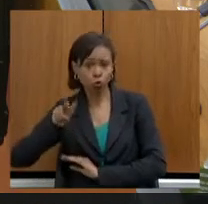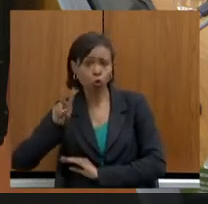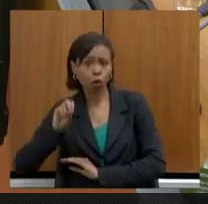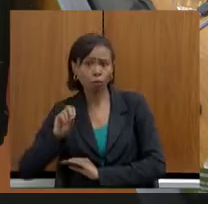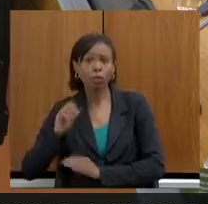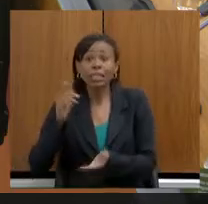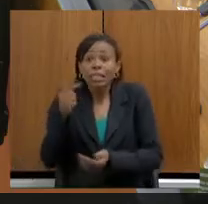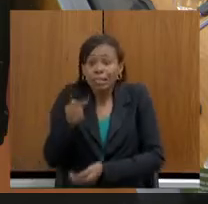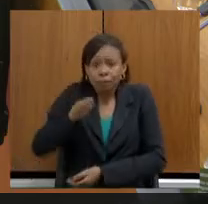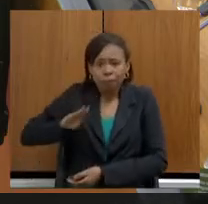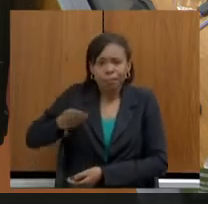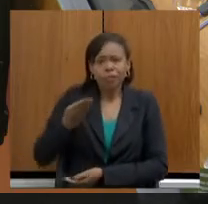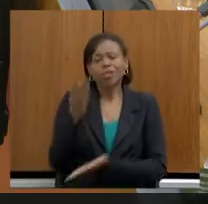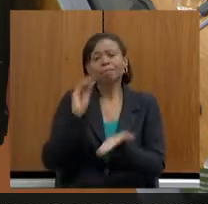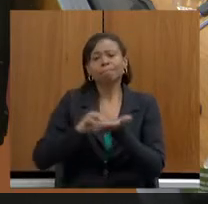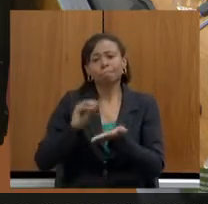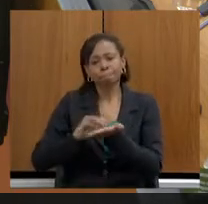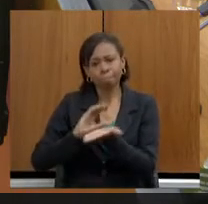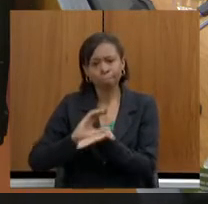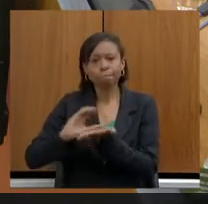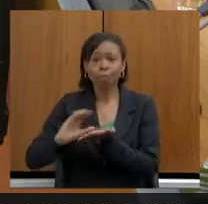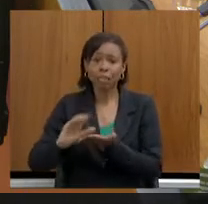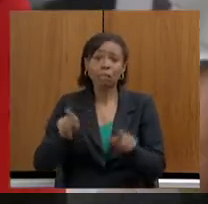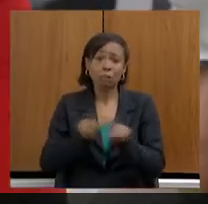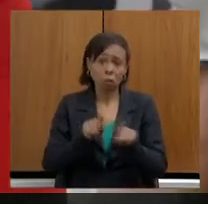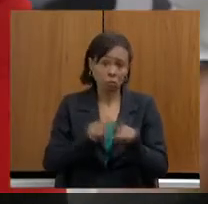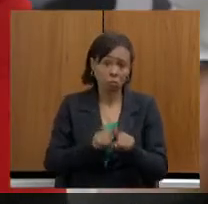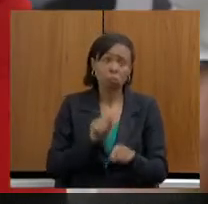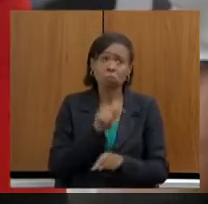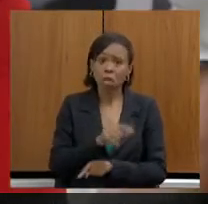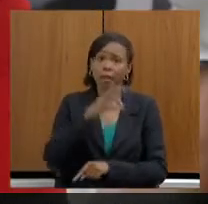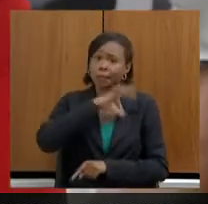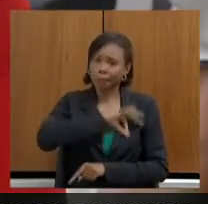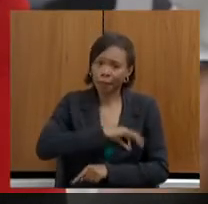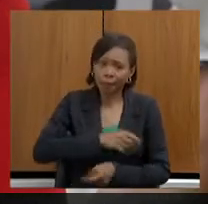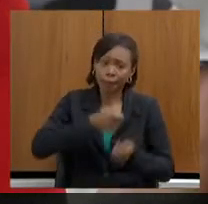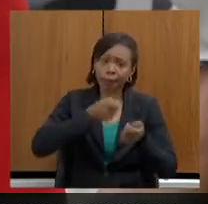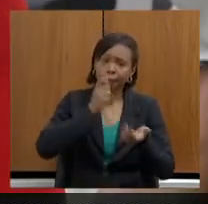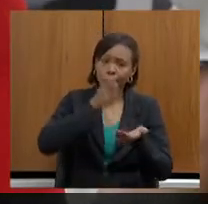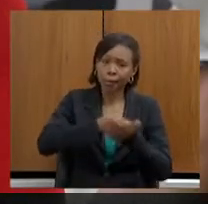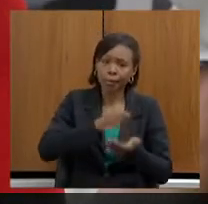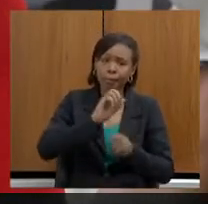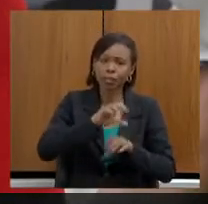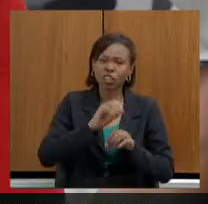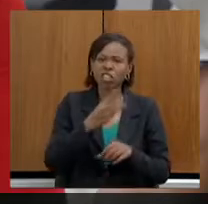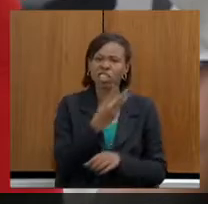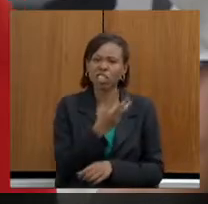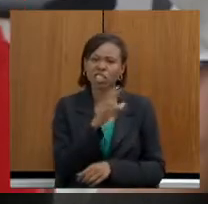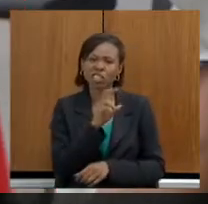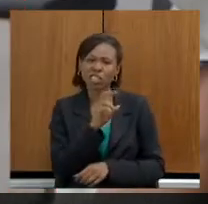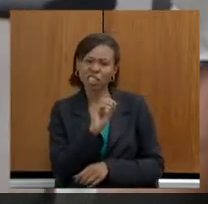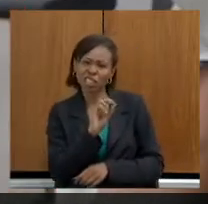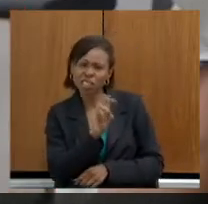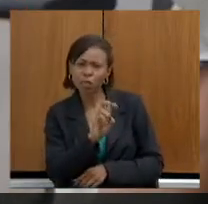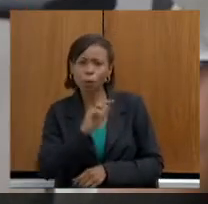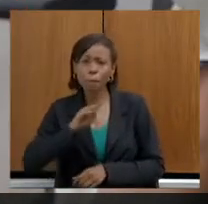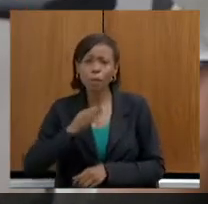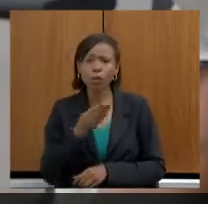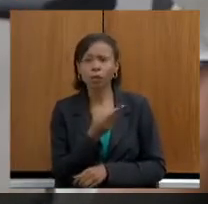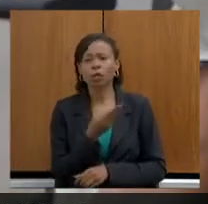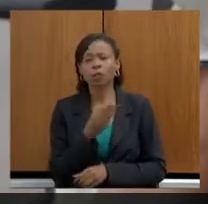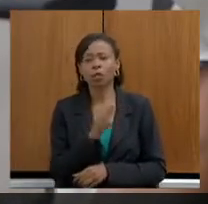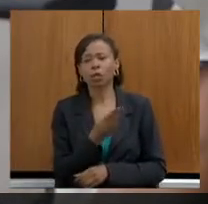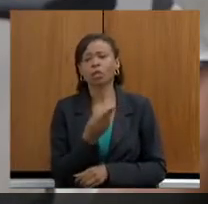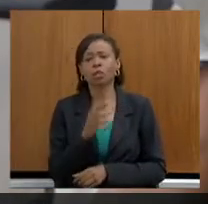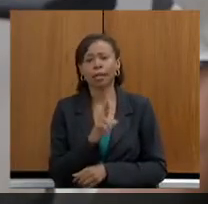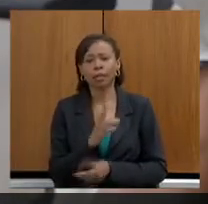de reais que ele deixou de investir fora o salário corta salário-educação que foram 305 milhões de reais vocês percebem